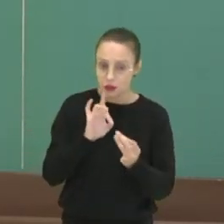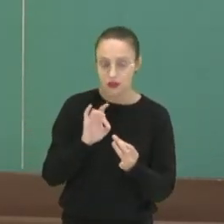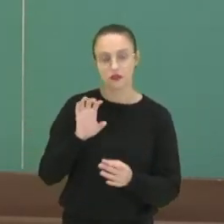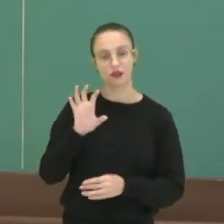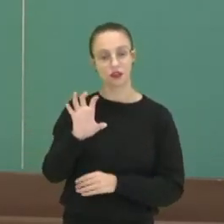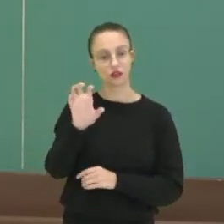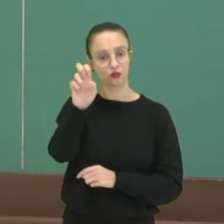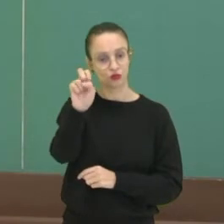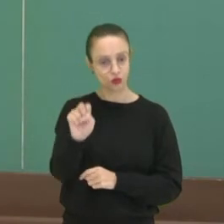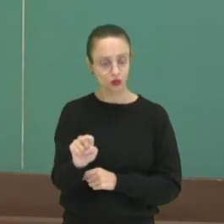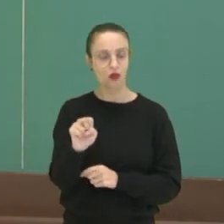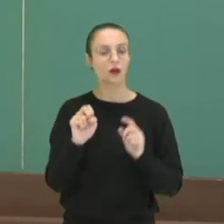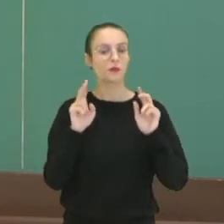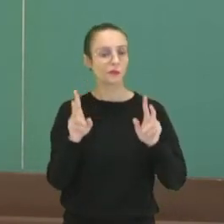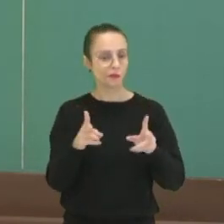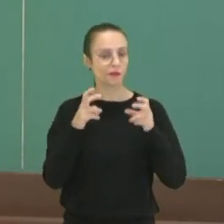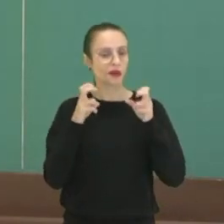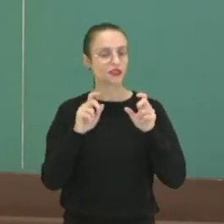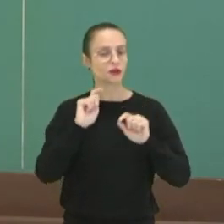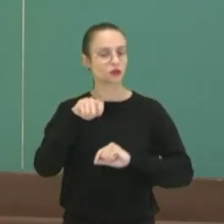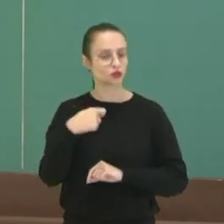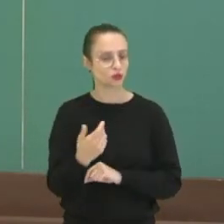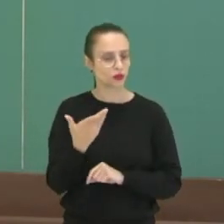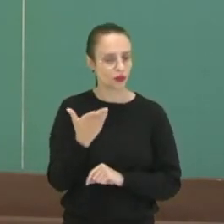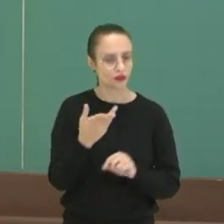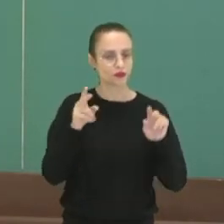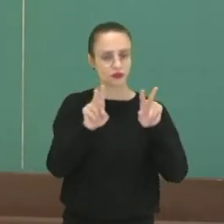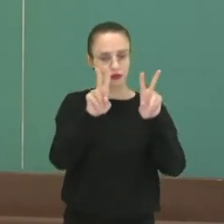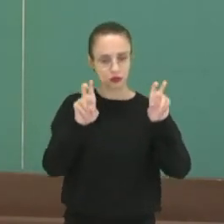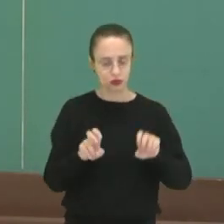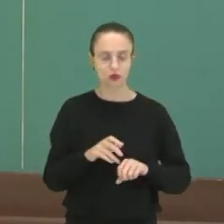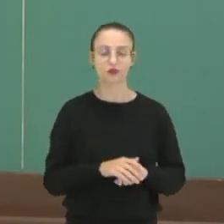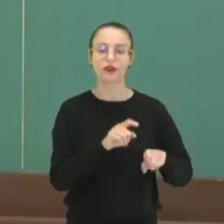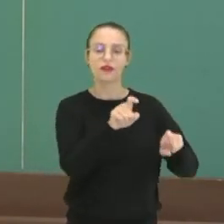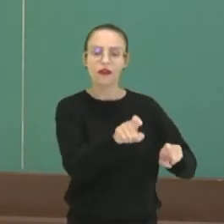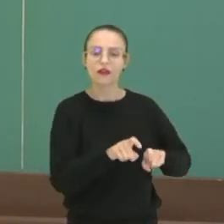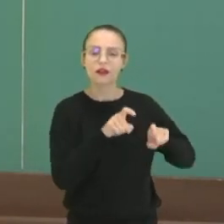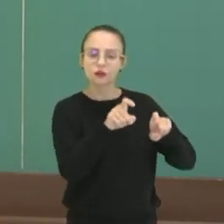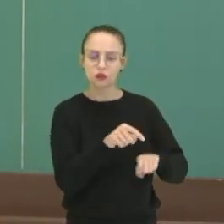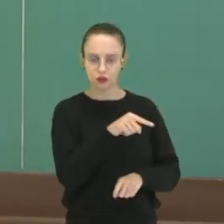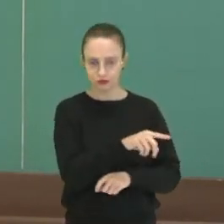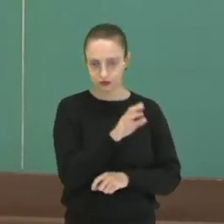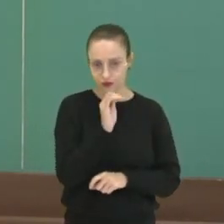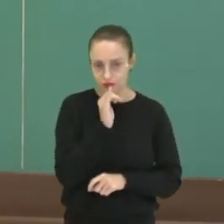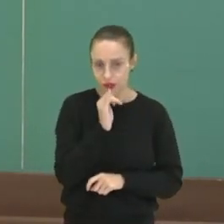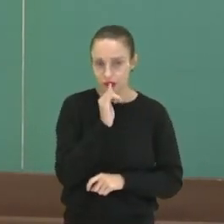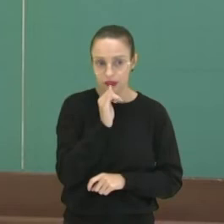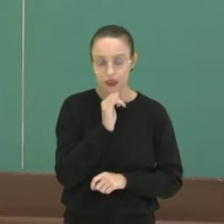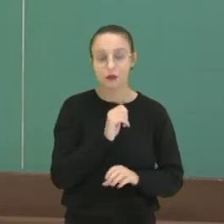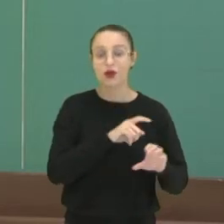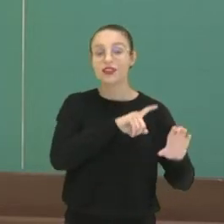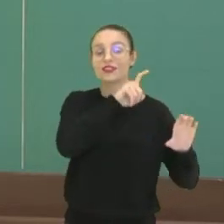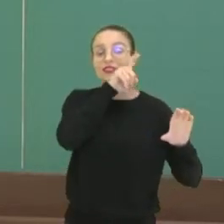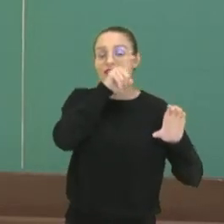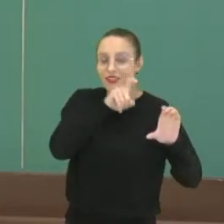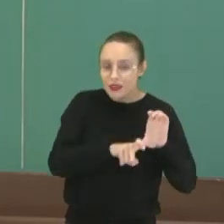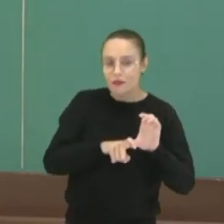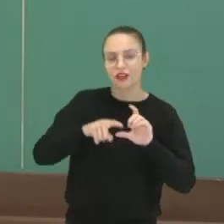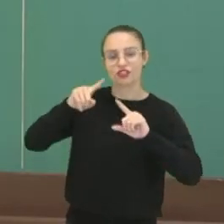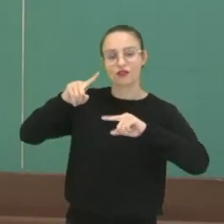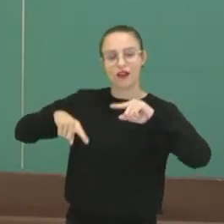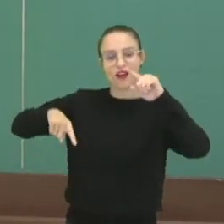sul, o que nós podemos observar em relação a isso, né? A agricultura, por exemplo, é dependente das